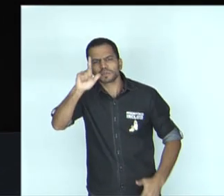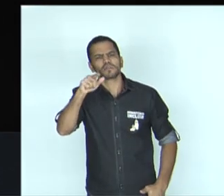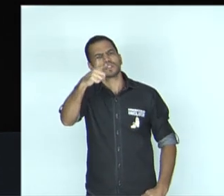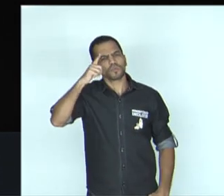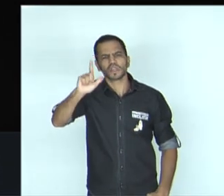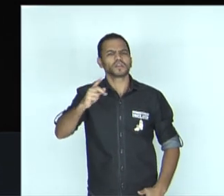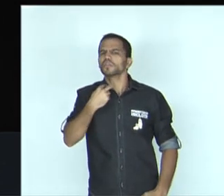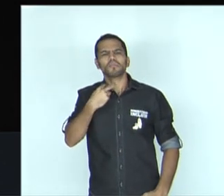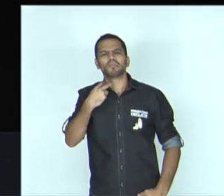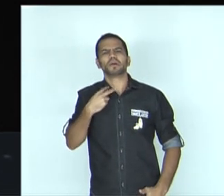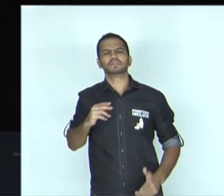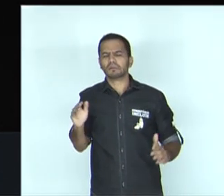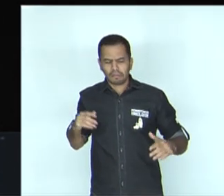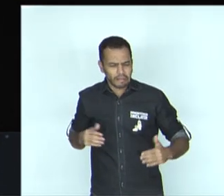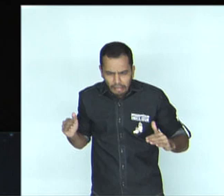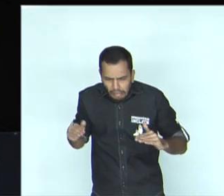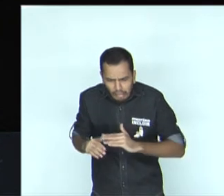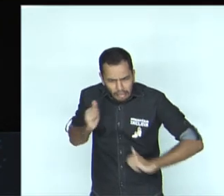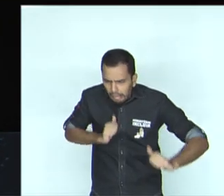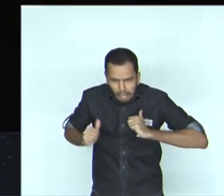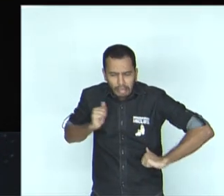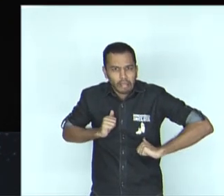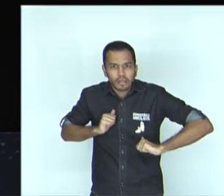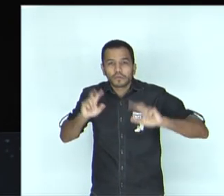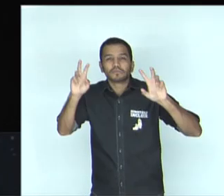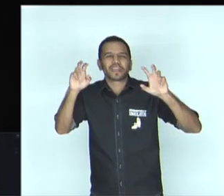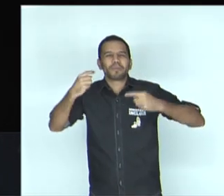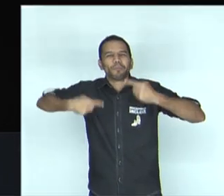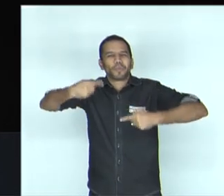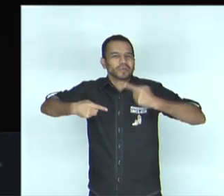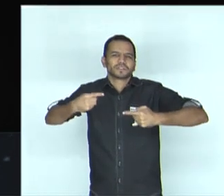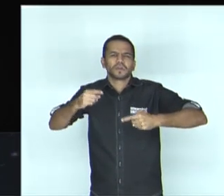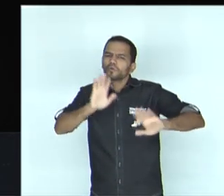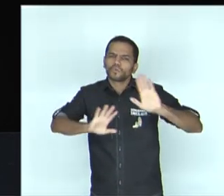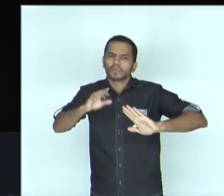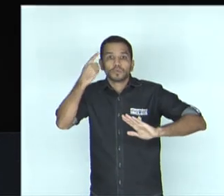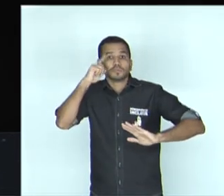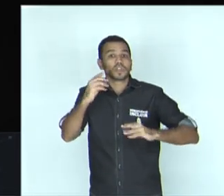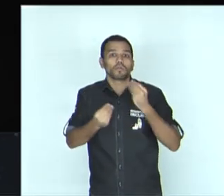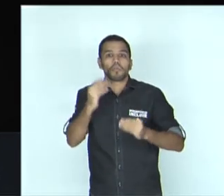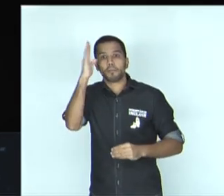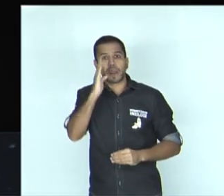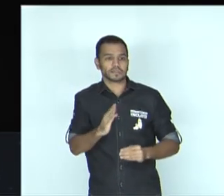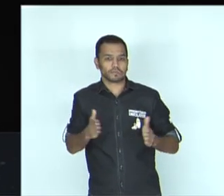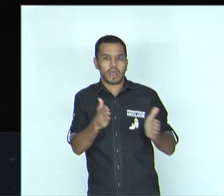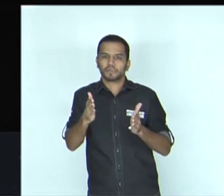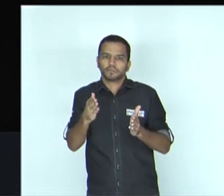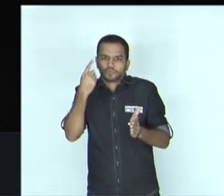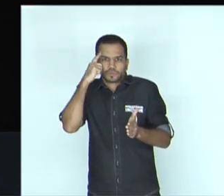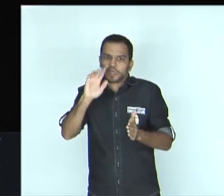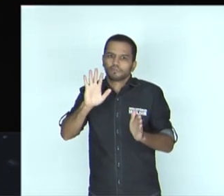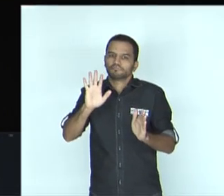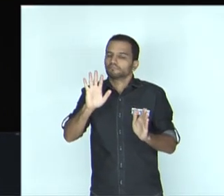se curvar à inquietação política hoje. Nós não sabemos que rumo está tomando esse país.